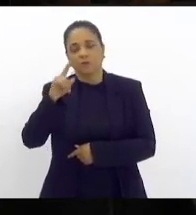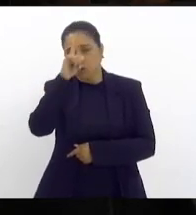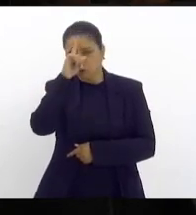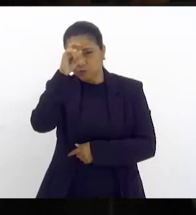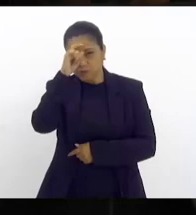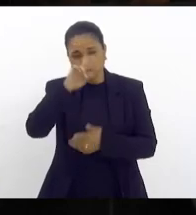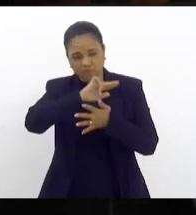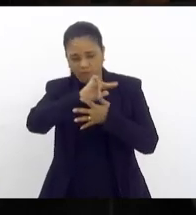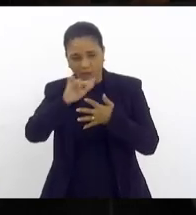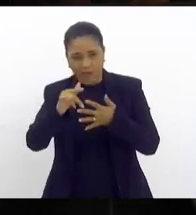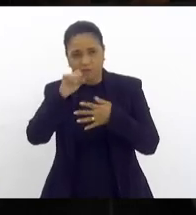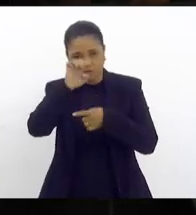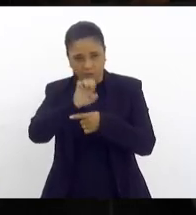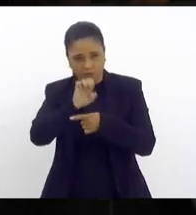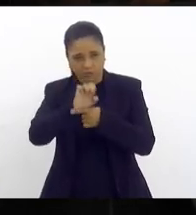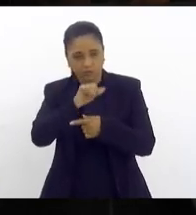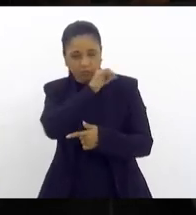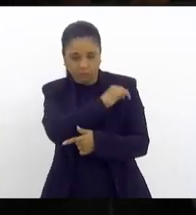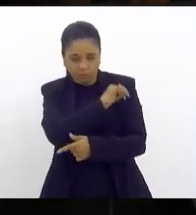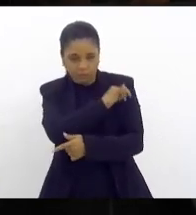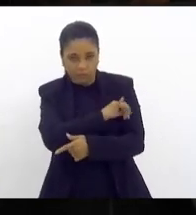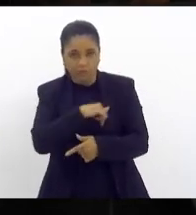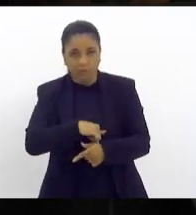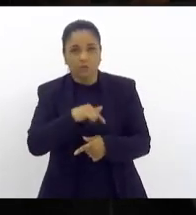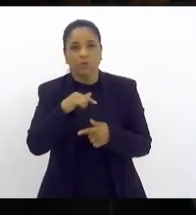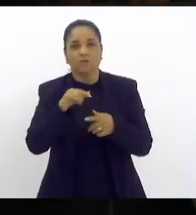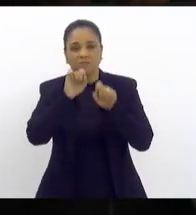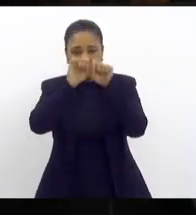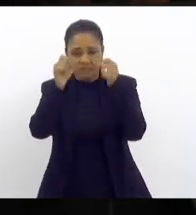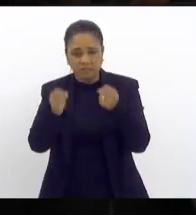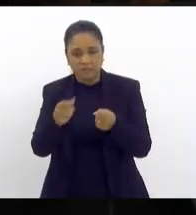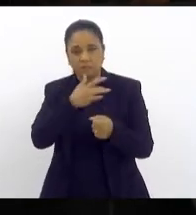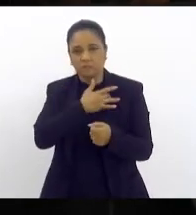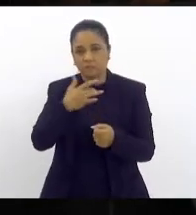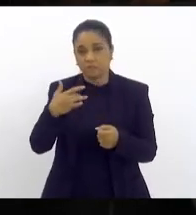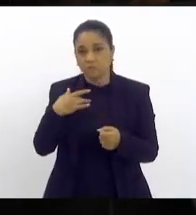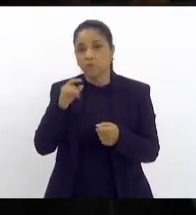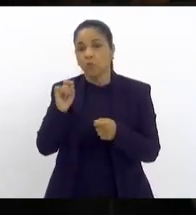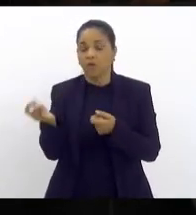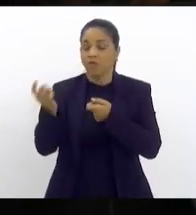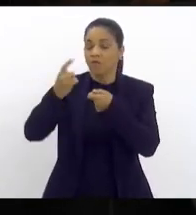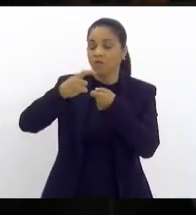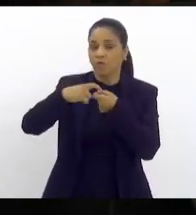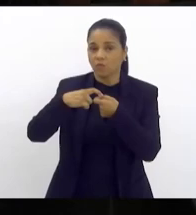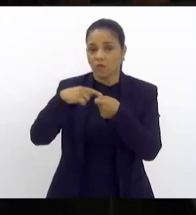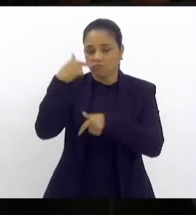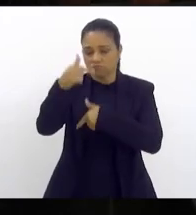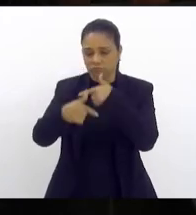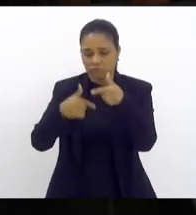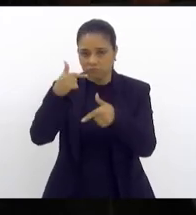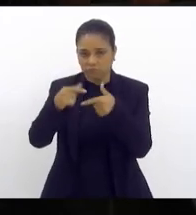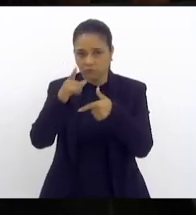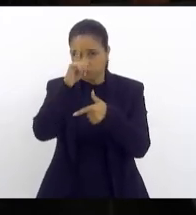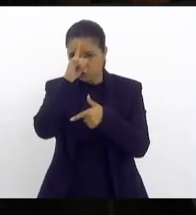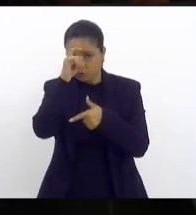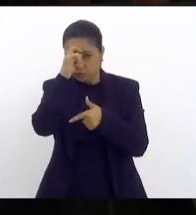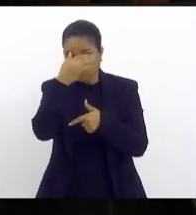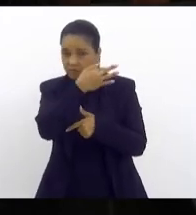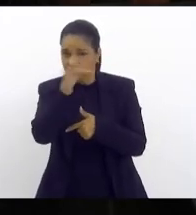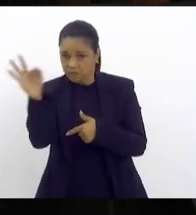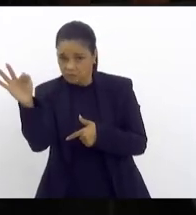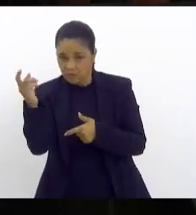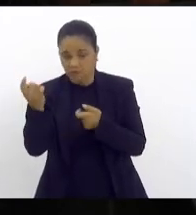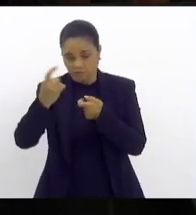tão importante para o nosso sistema de saúde que é a retomada plena da operação desses hospitais federais ficou